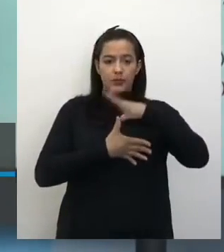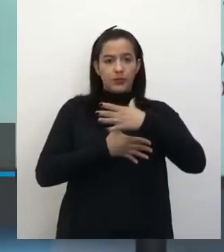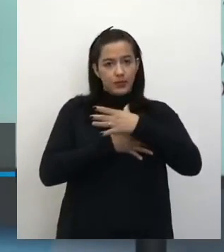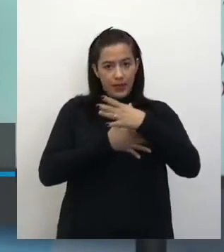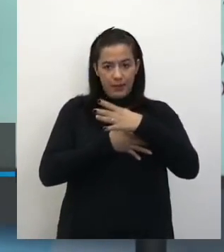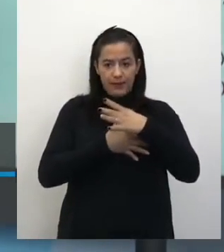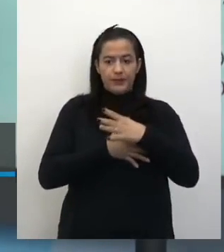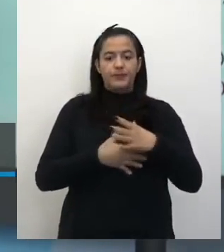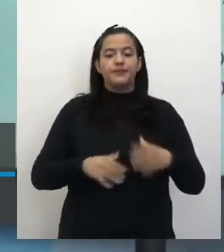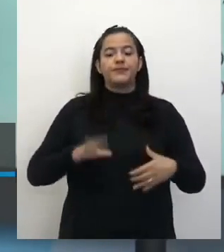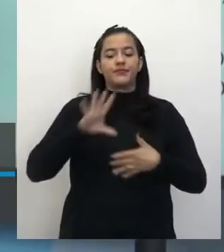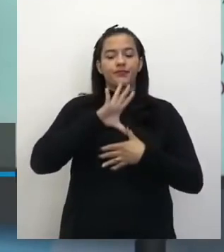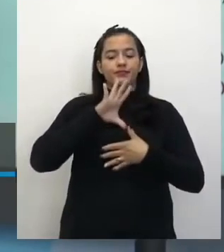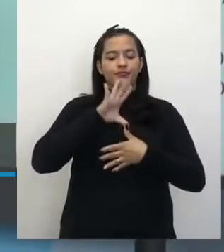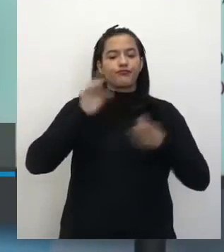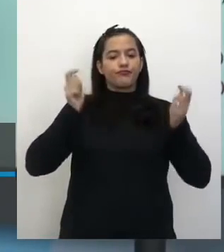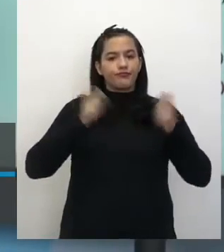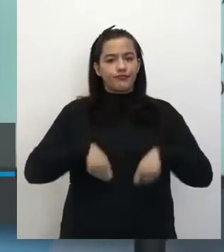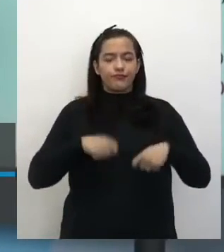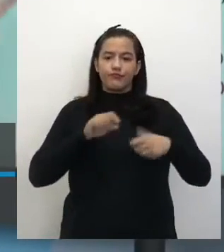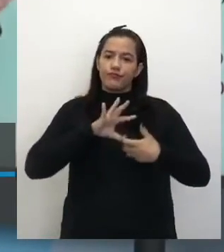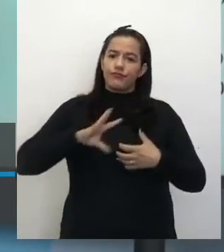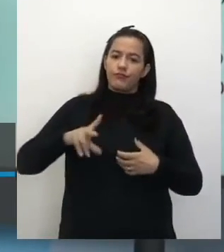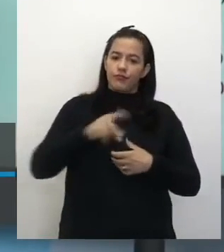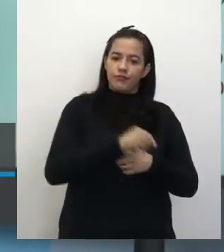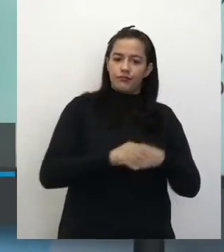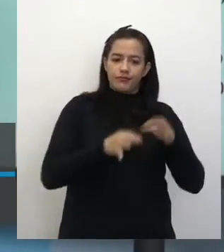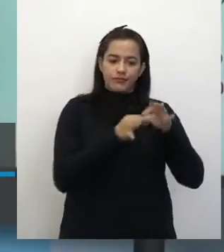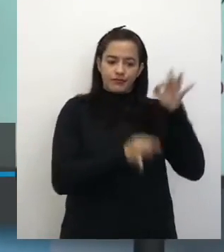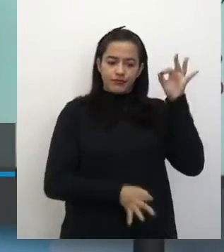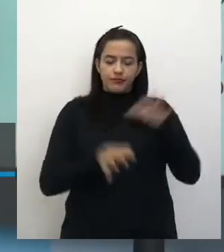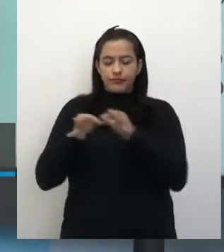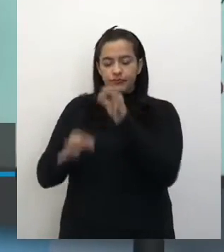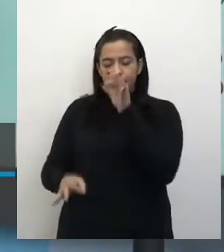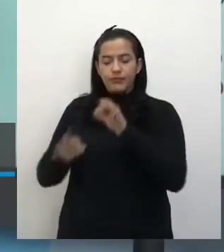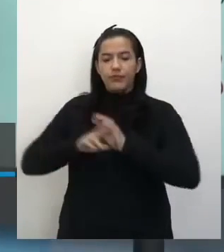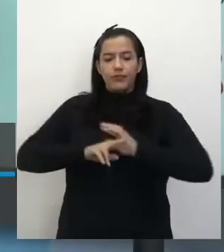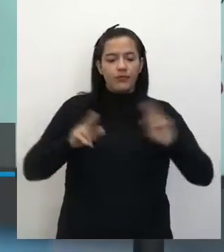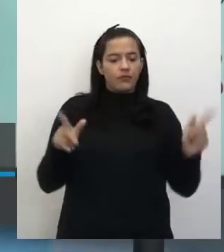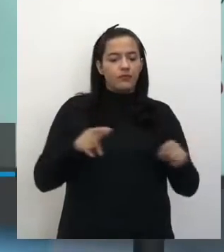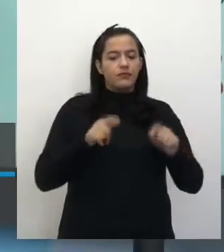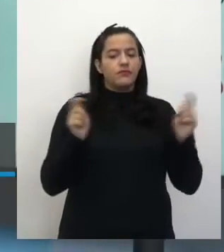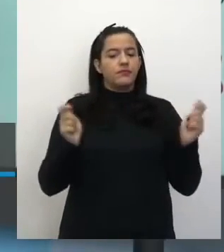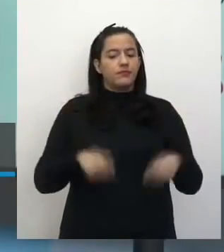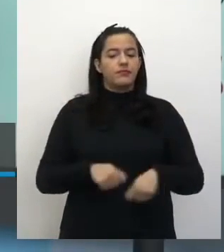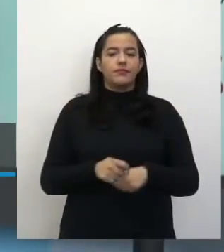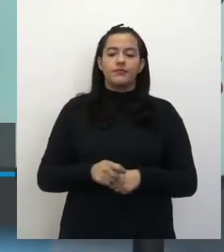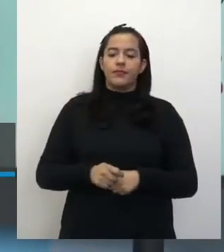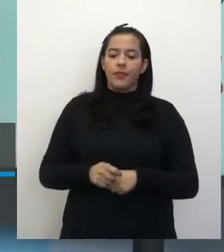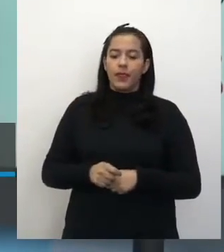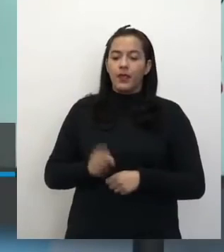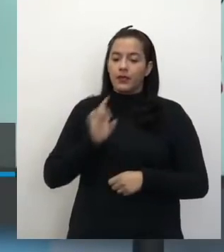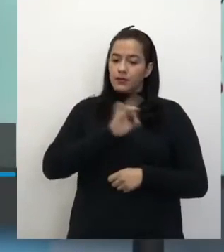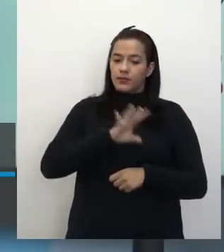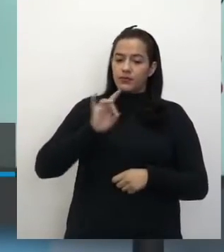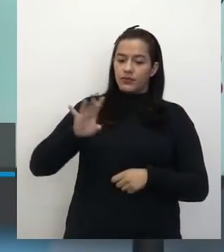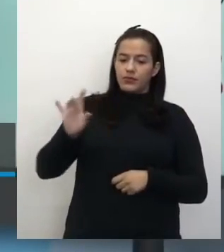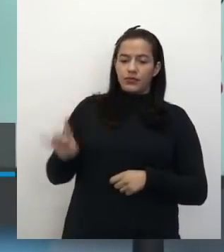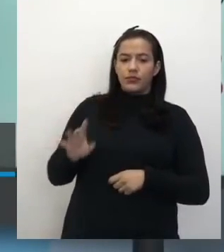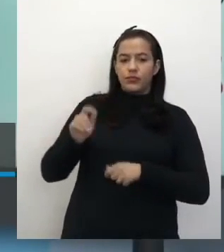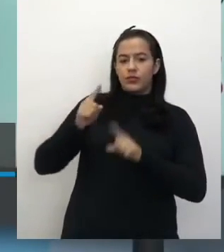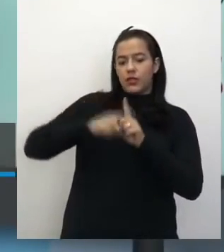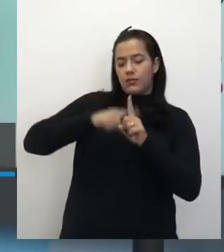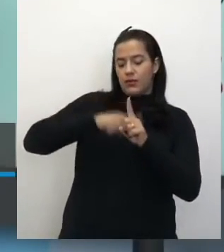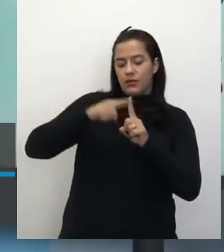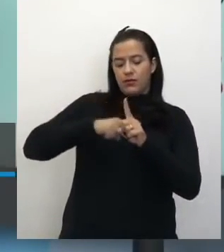para grandezas diferentes, unidades de medidas diferentes. Então, nós temos unidades de medidas pertinentes para cada grandeza. Temperatura